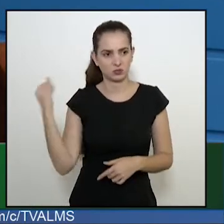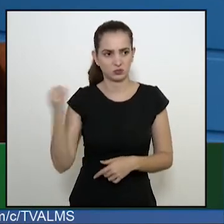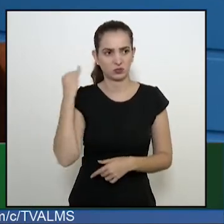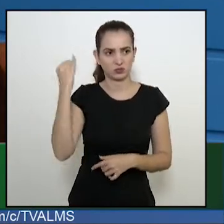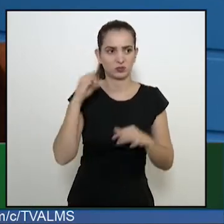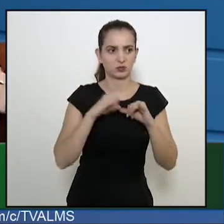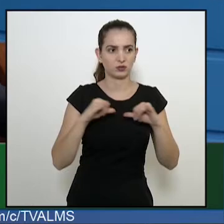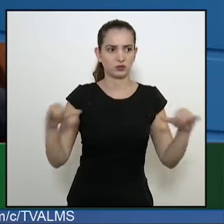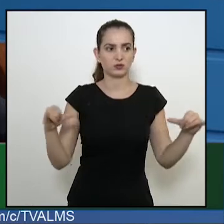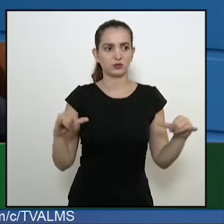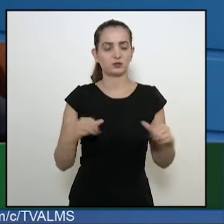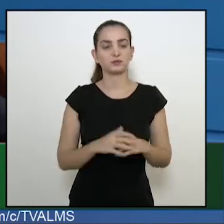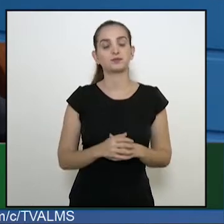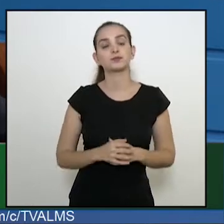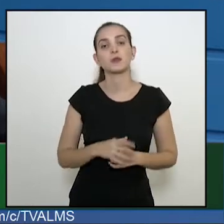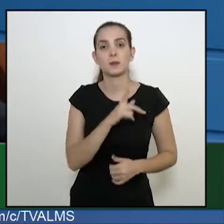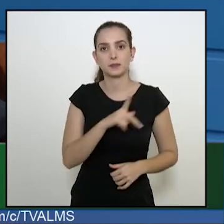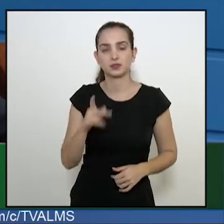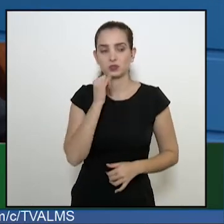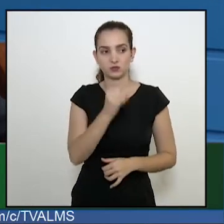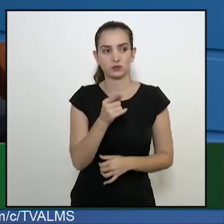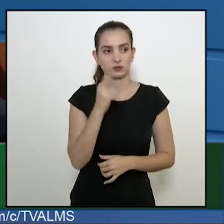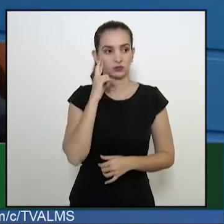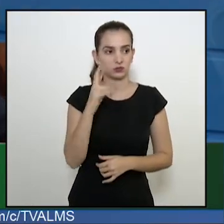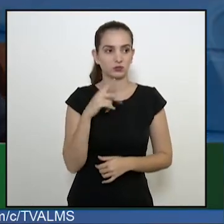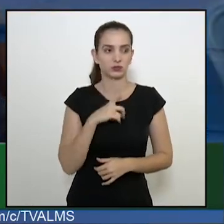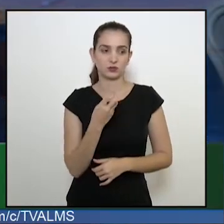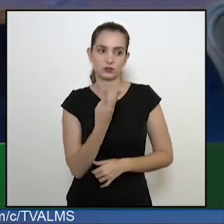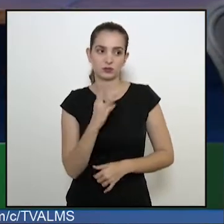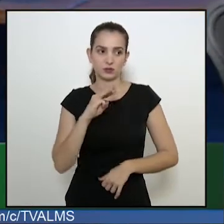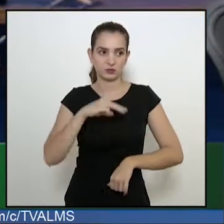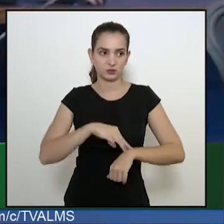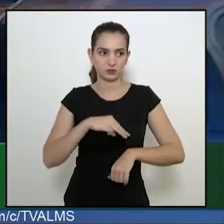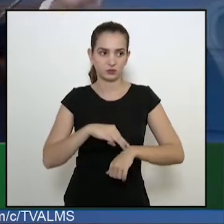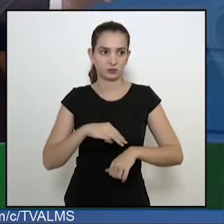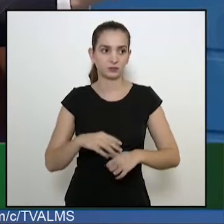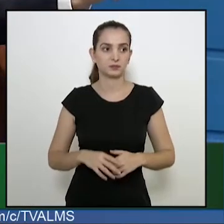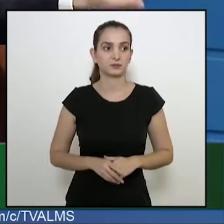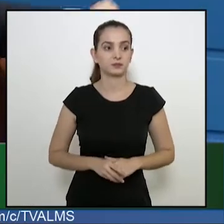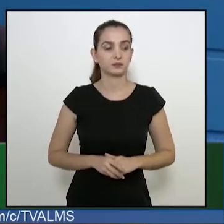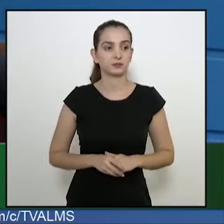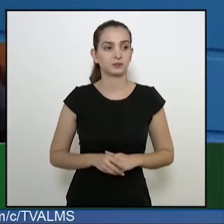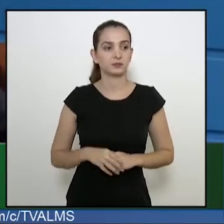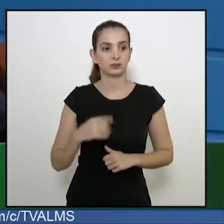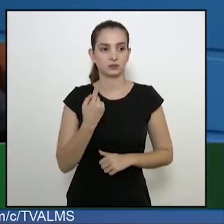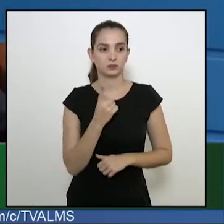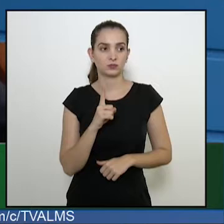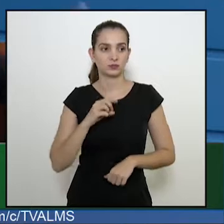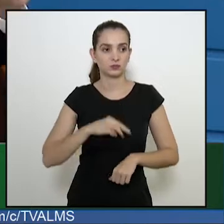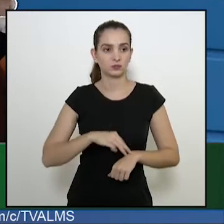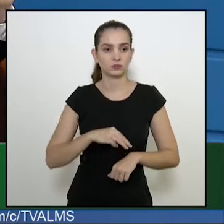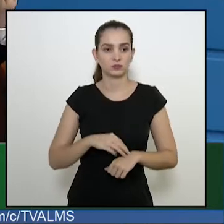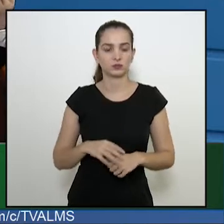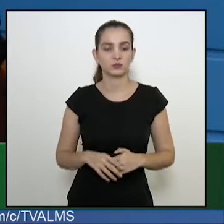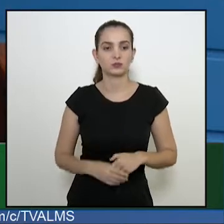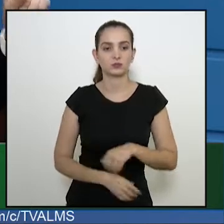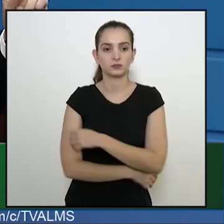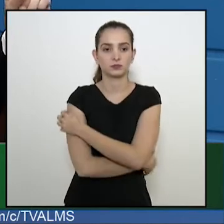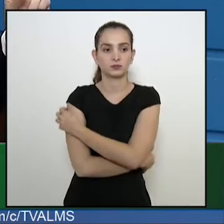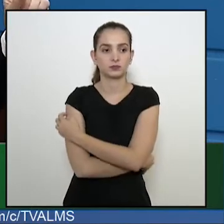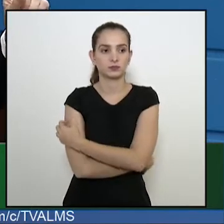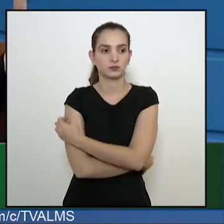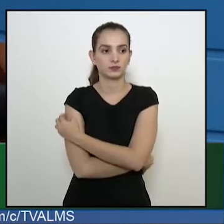dizer... A presidência comunica a Vossa Excelência que fará de 3 minutos. 1 minuto para Vossa Excelência. Oh, com certeza, vou